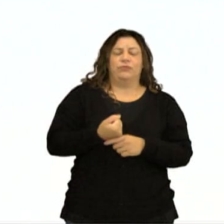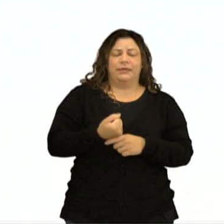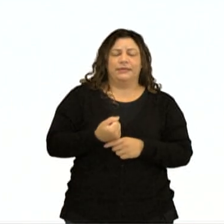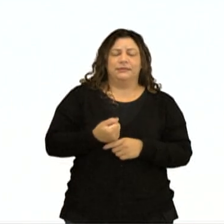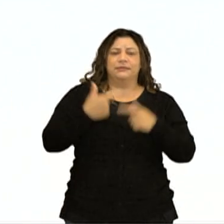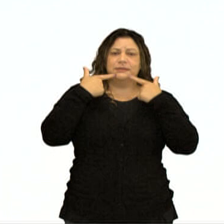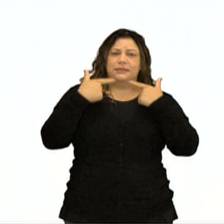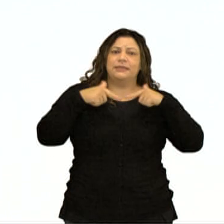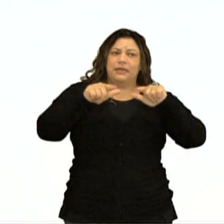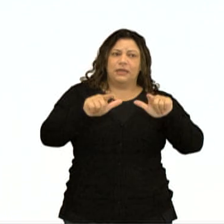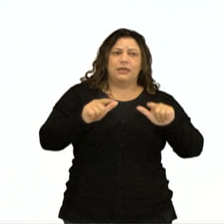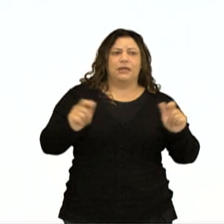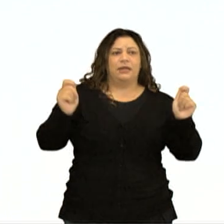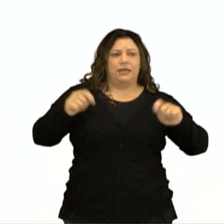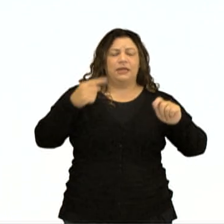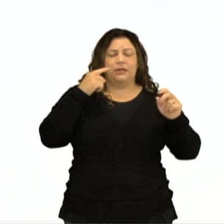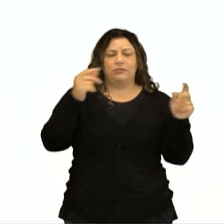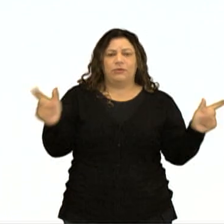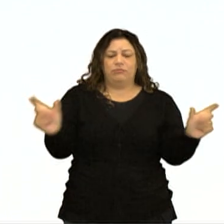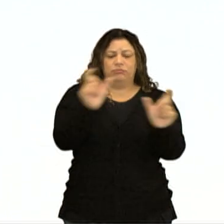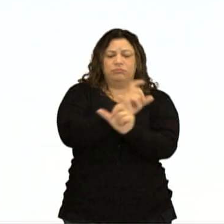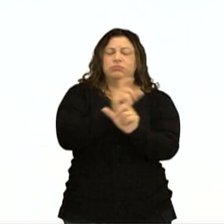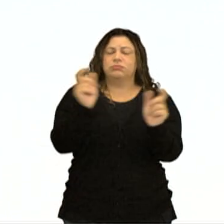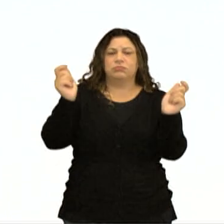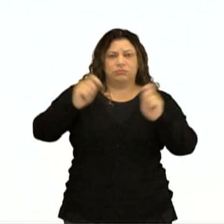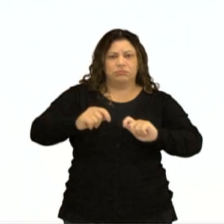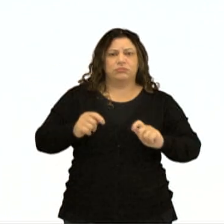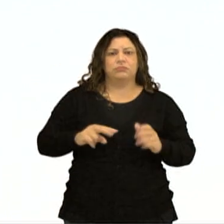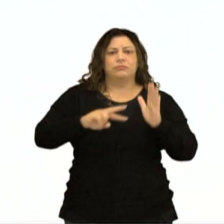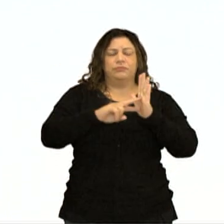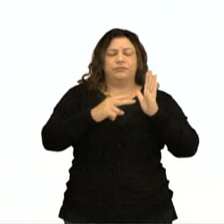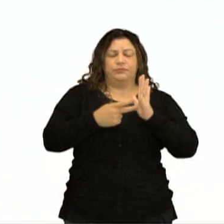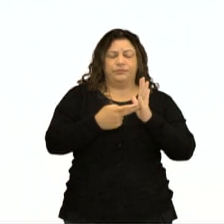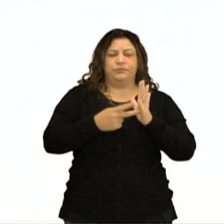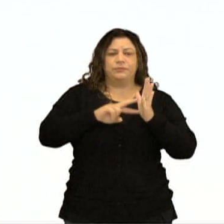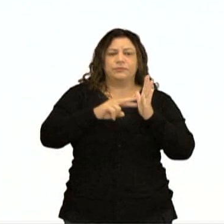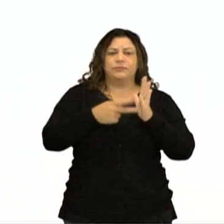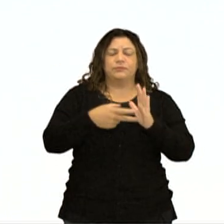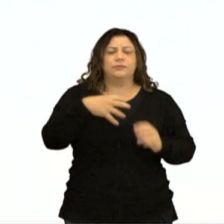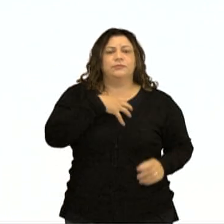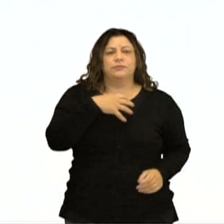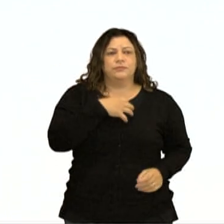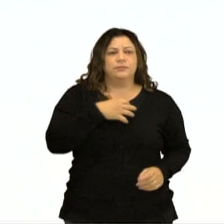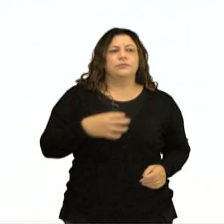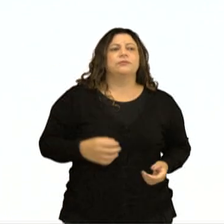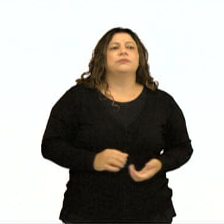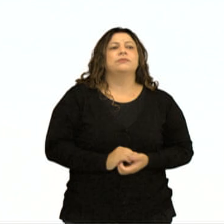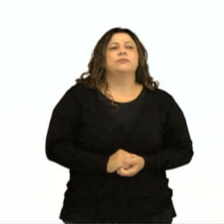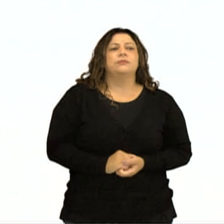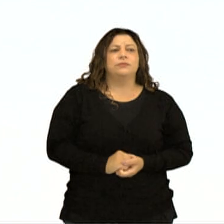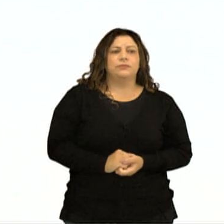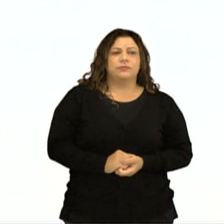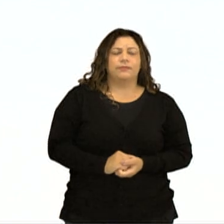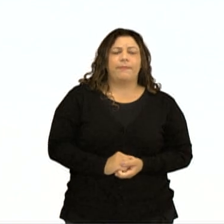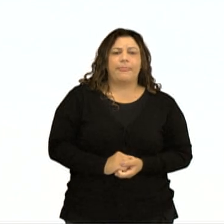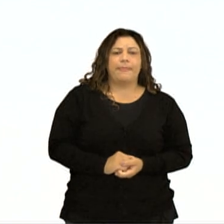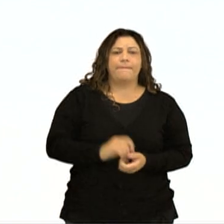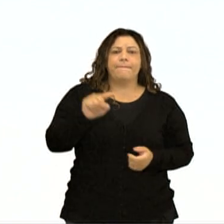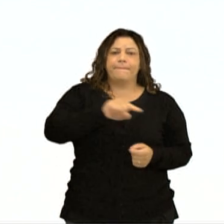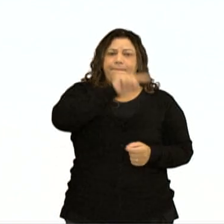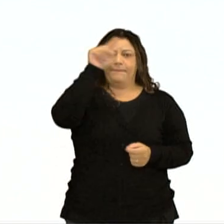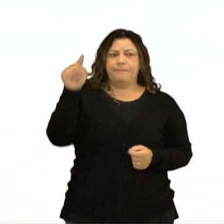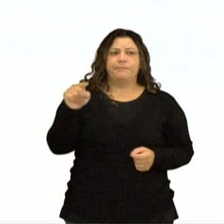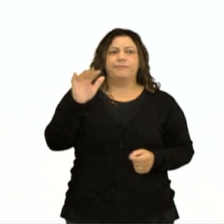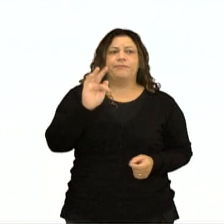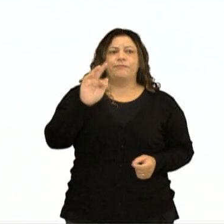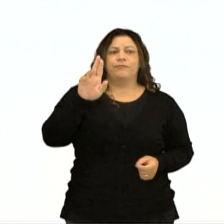sim, há uma ampliação dos versos, há uma ampliação dos significados, dos sentidos. Aqui nós temos a fusão,